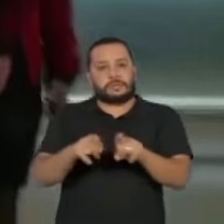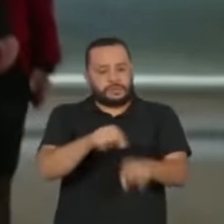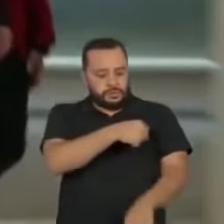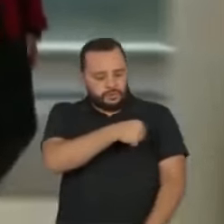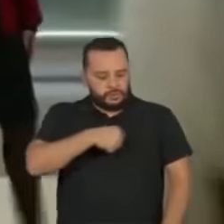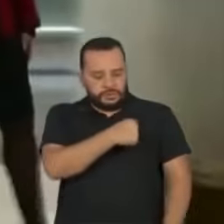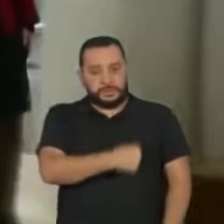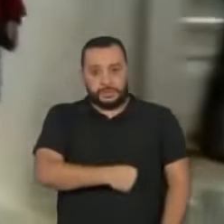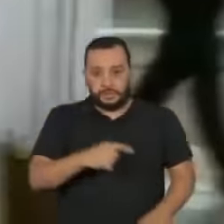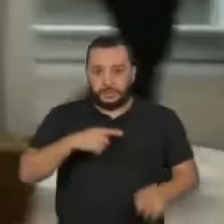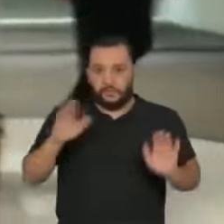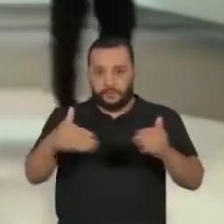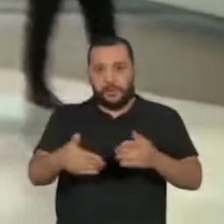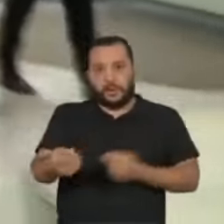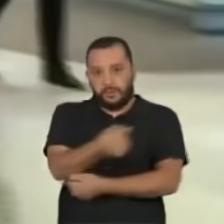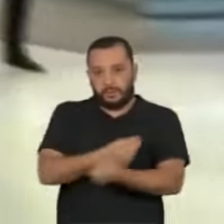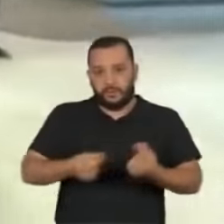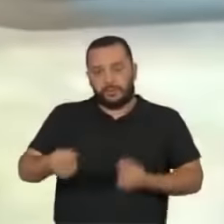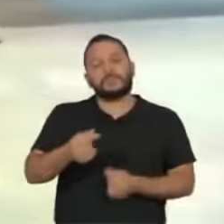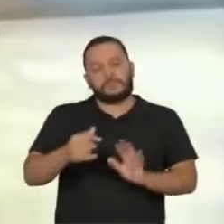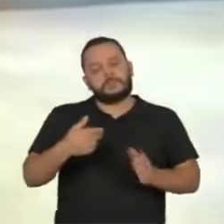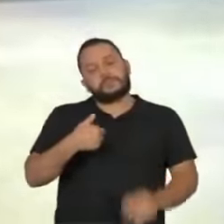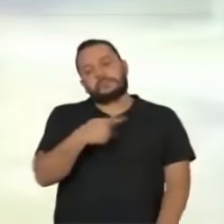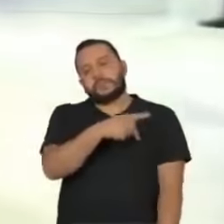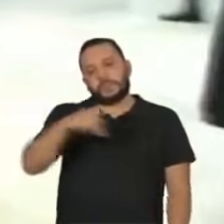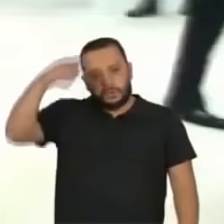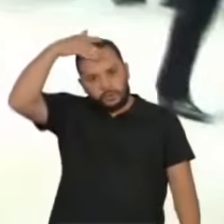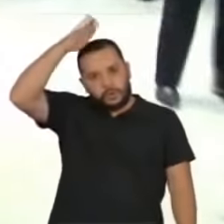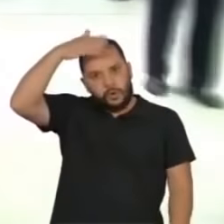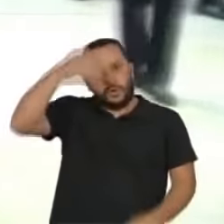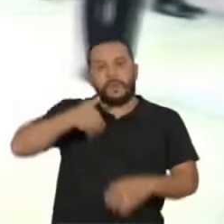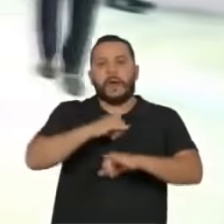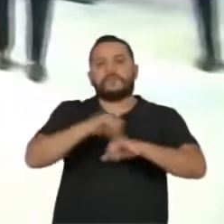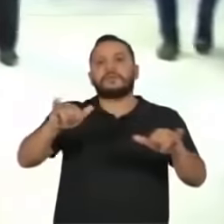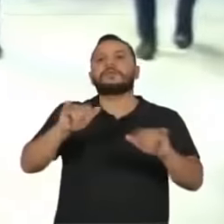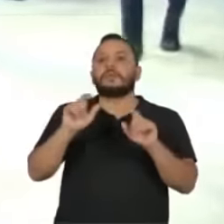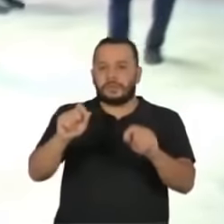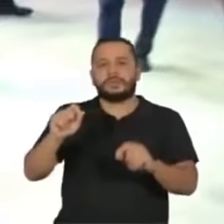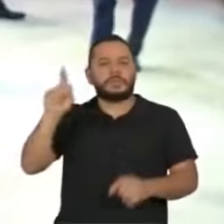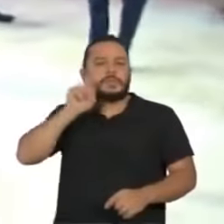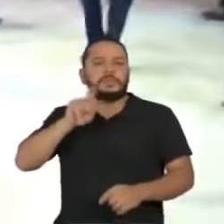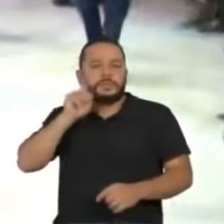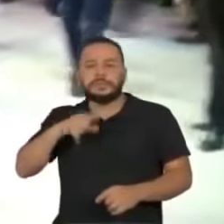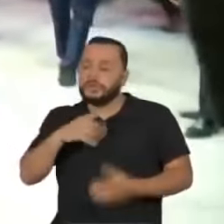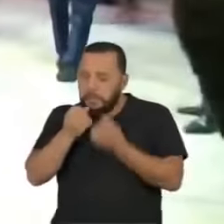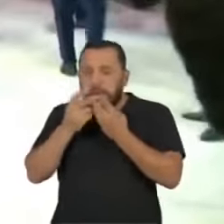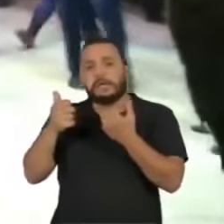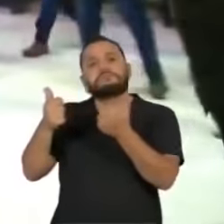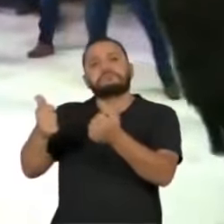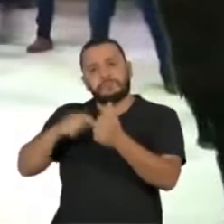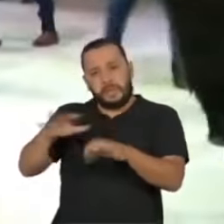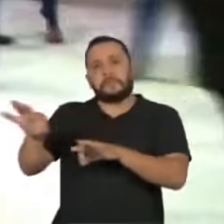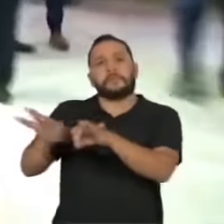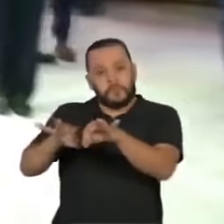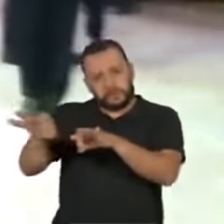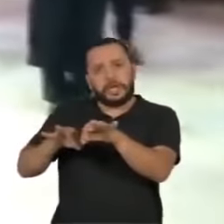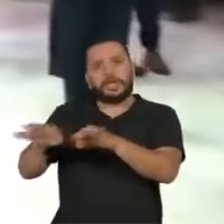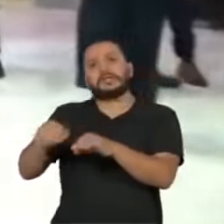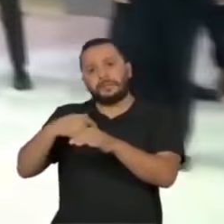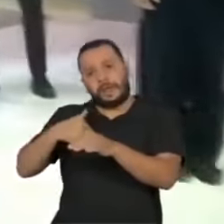o Fórum Econômico, o presidente Donald Trump disse que os Estados Unidos estão em ótima forma e já tem um plano em prática